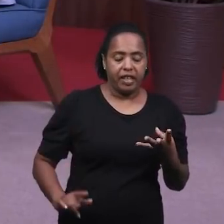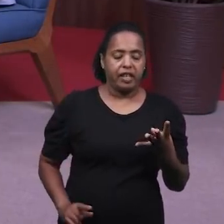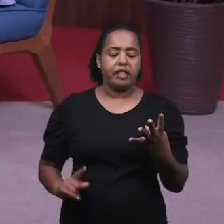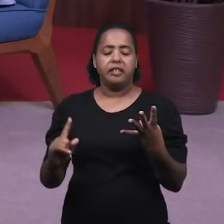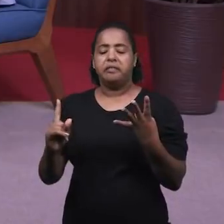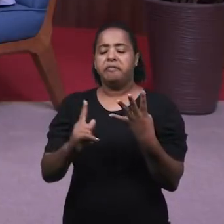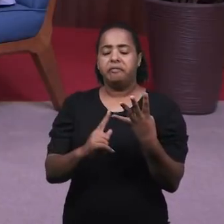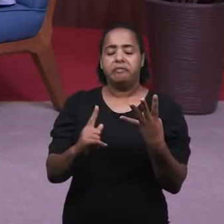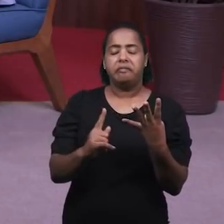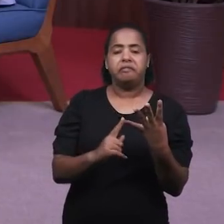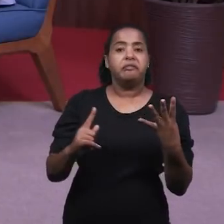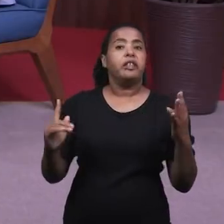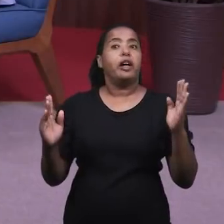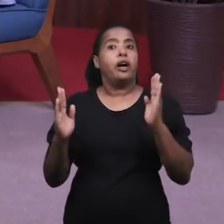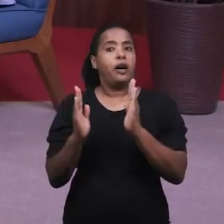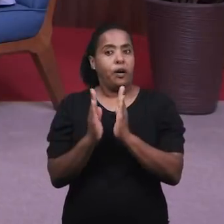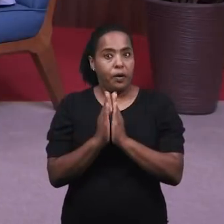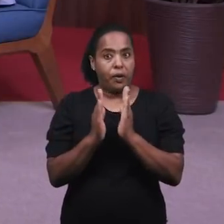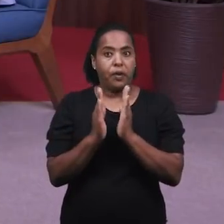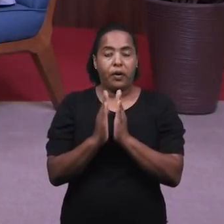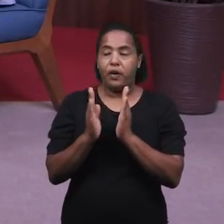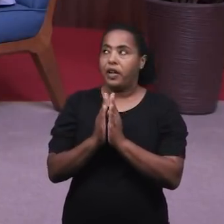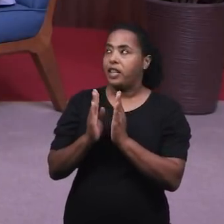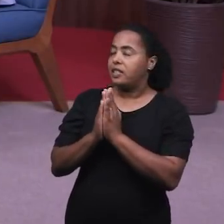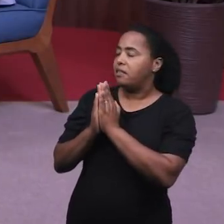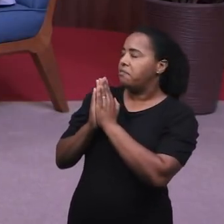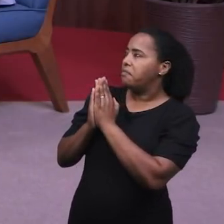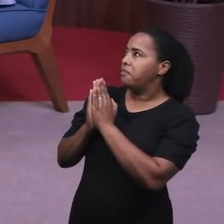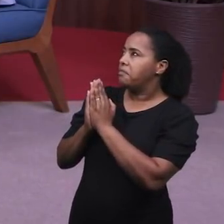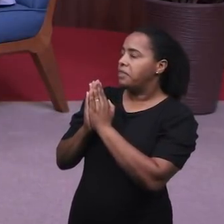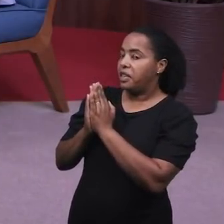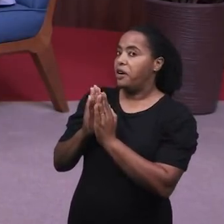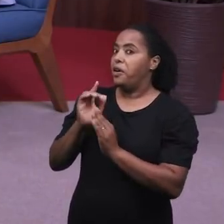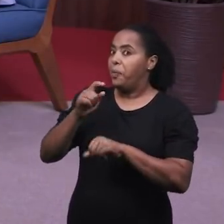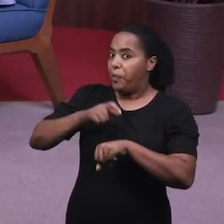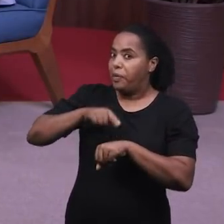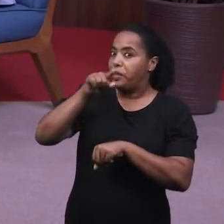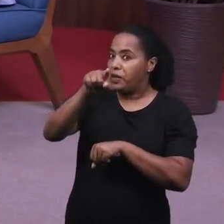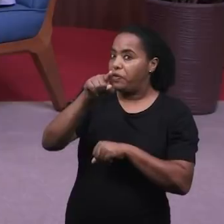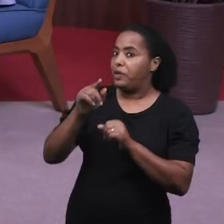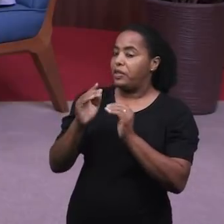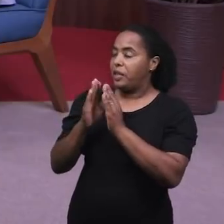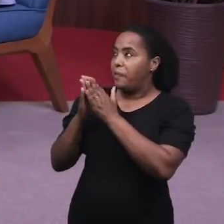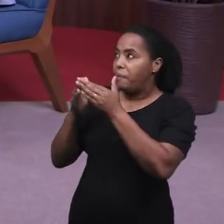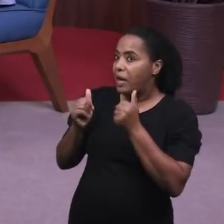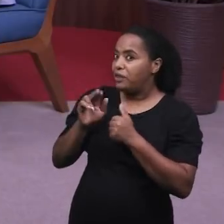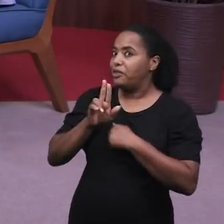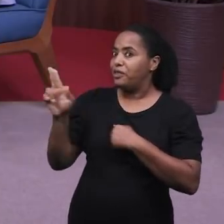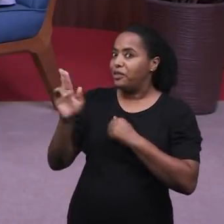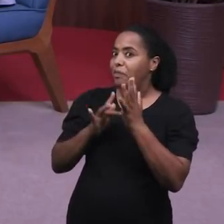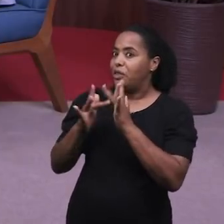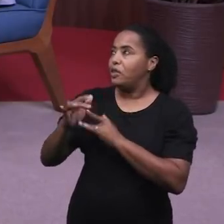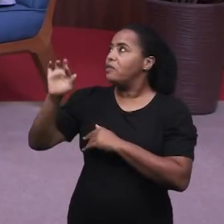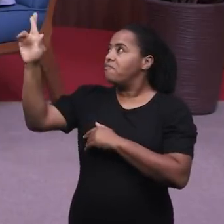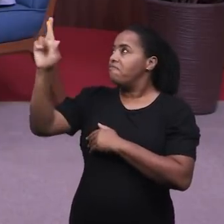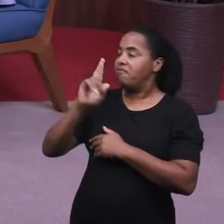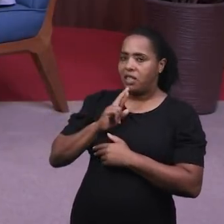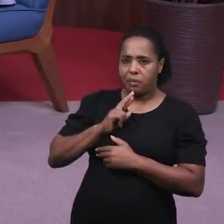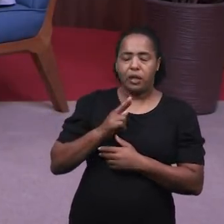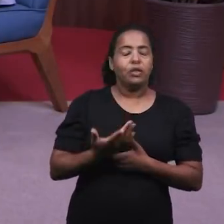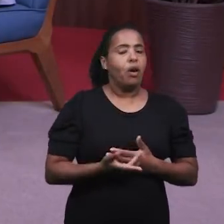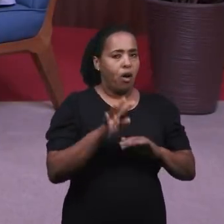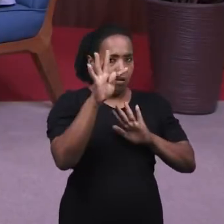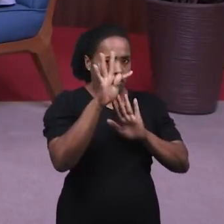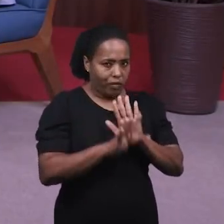as orações que podem ser respondidas quando você pede em nome de Jesus. Isso é maravilhoso. Vamos ler um